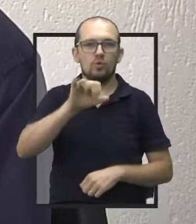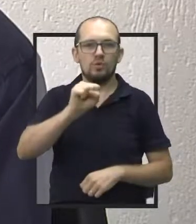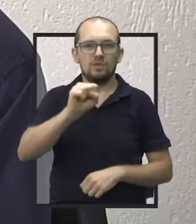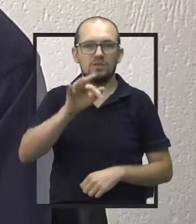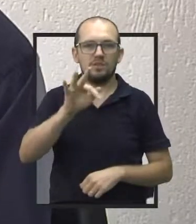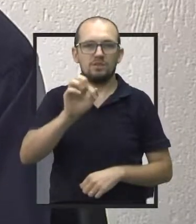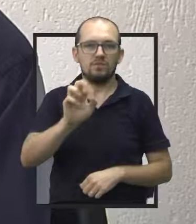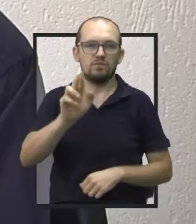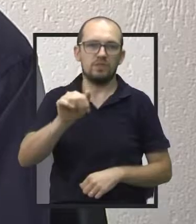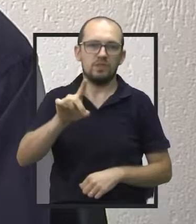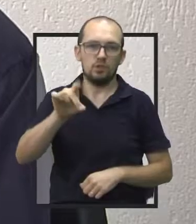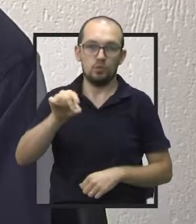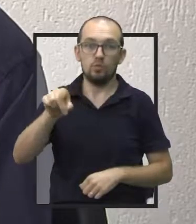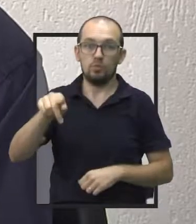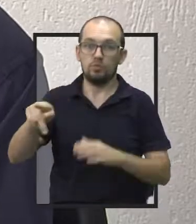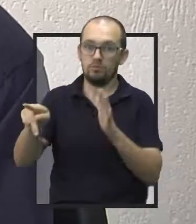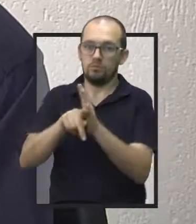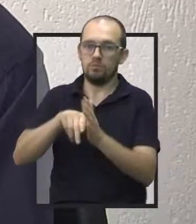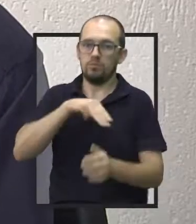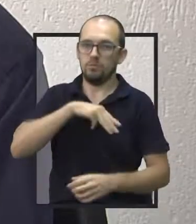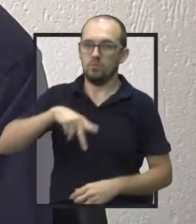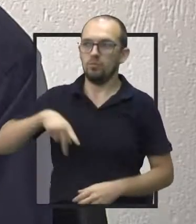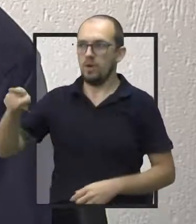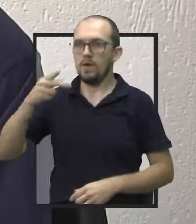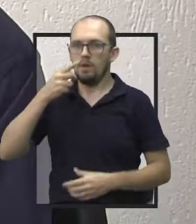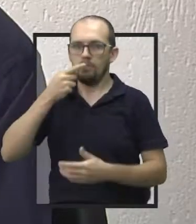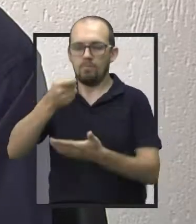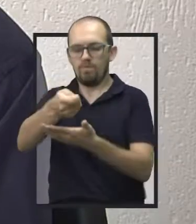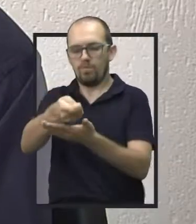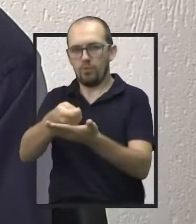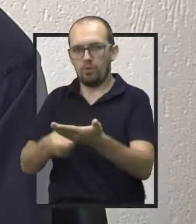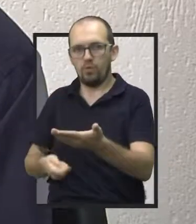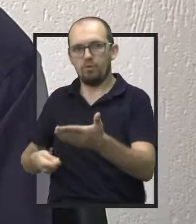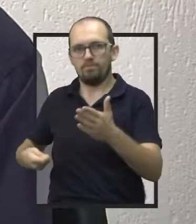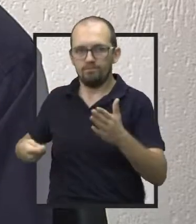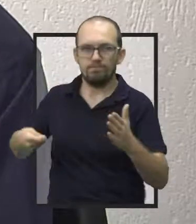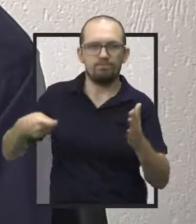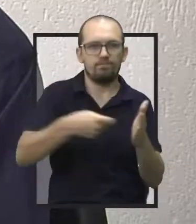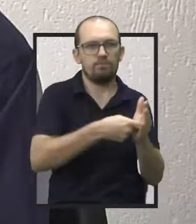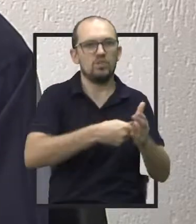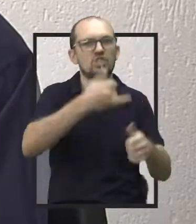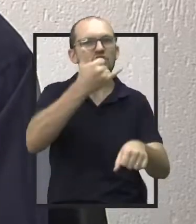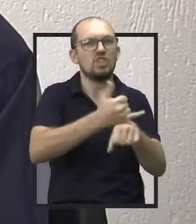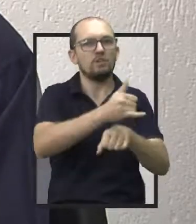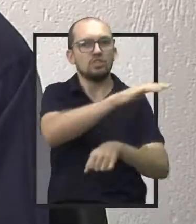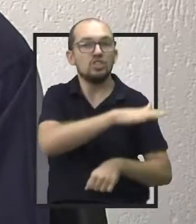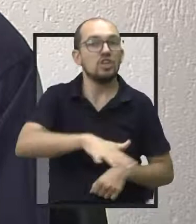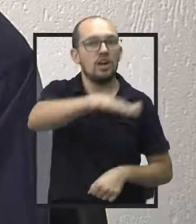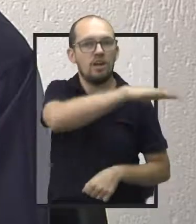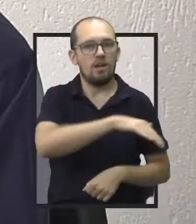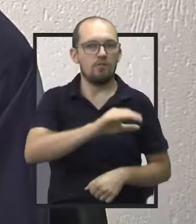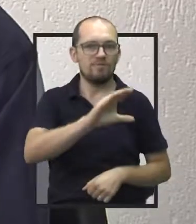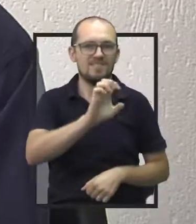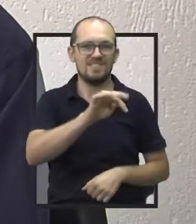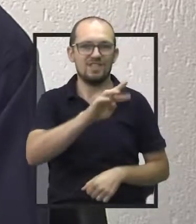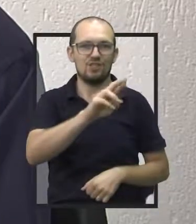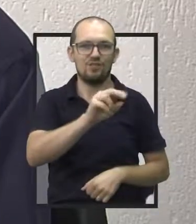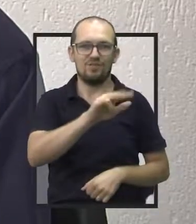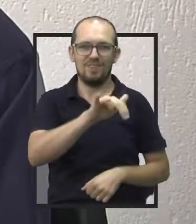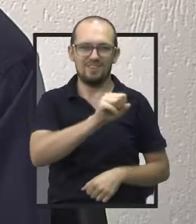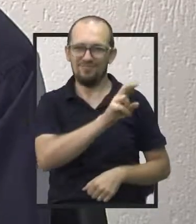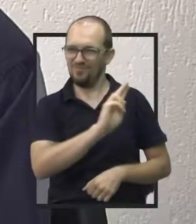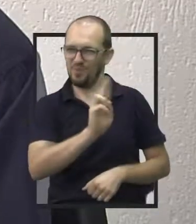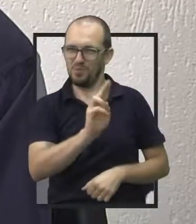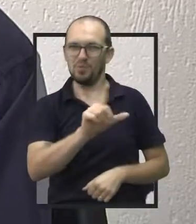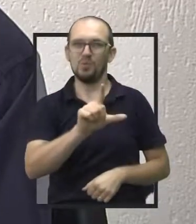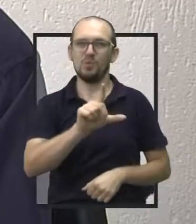diretor-superintendente da centrovias sistemas rodoviários s a o senhor luciano lousanne para